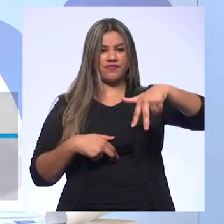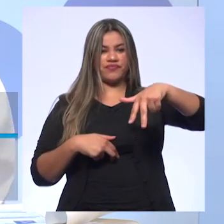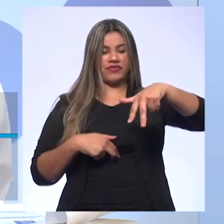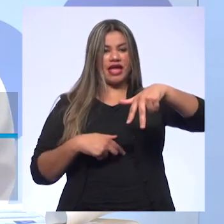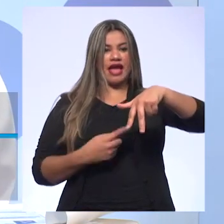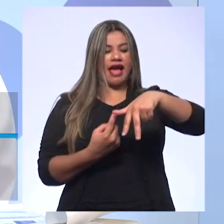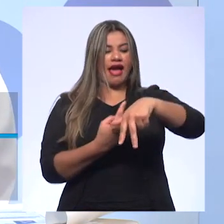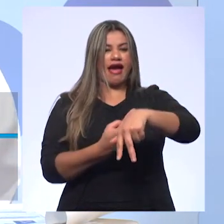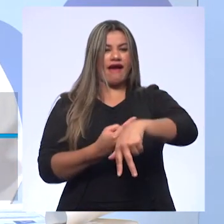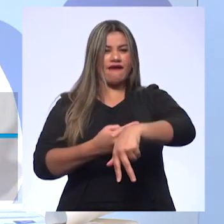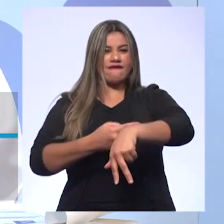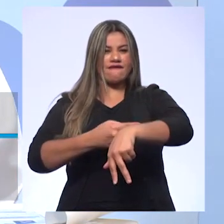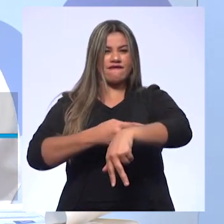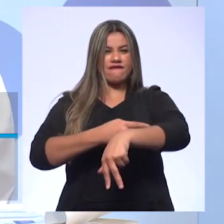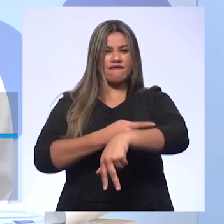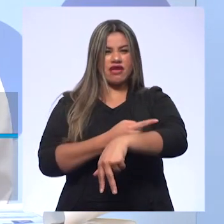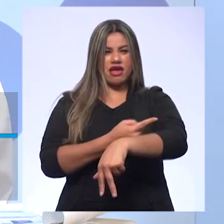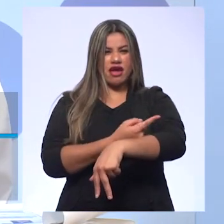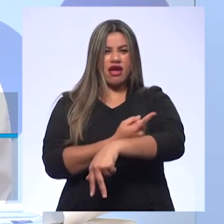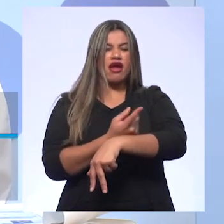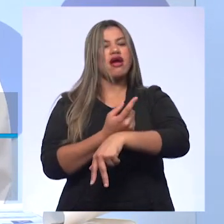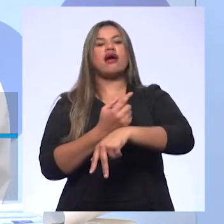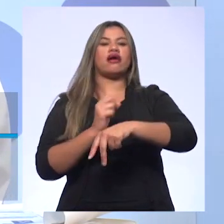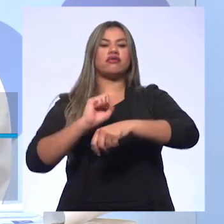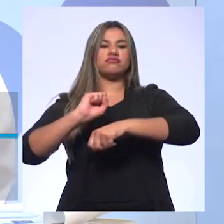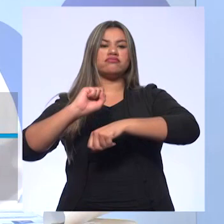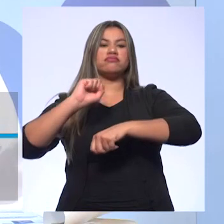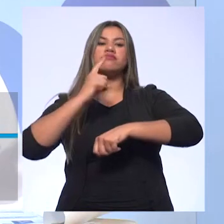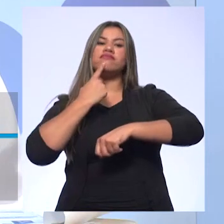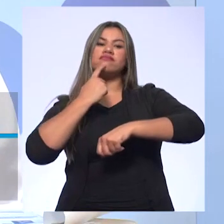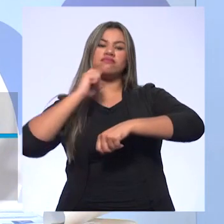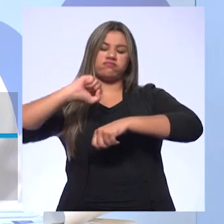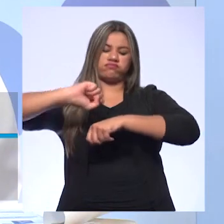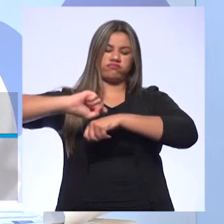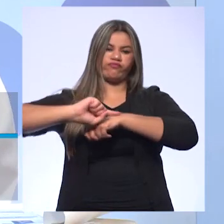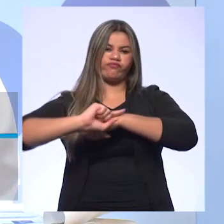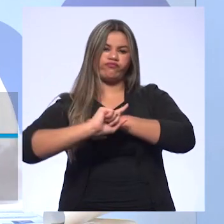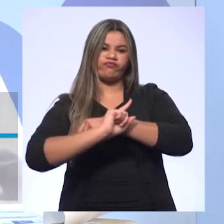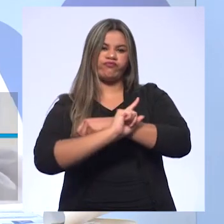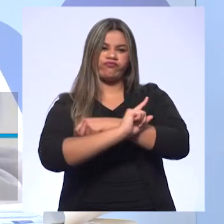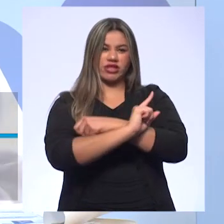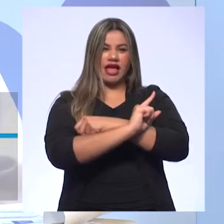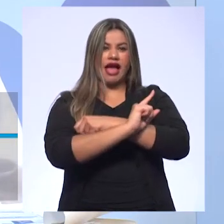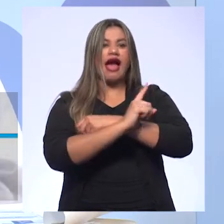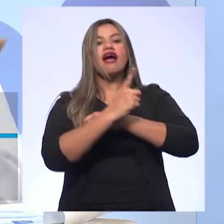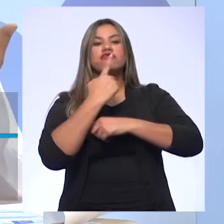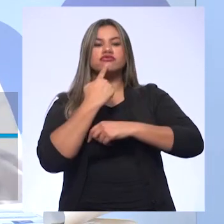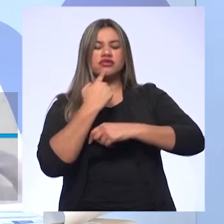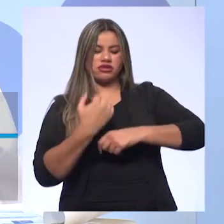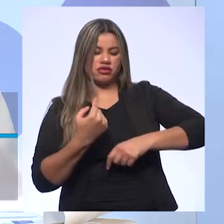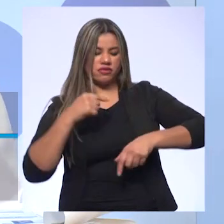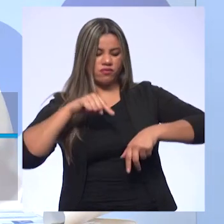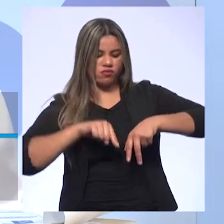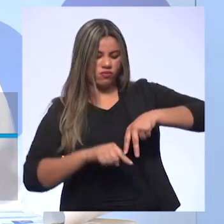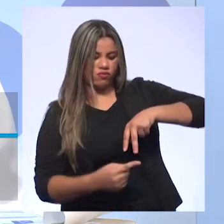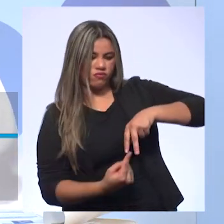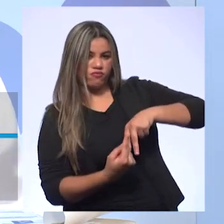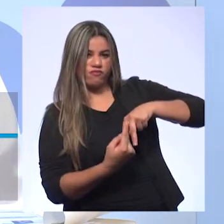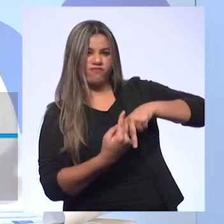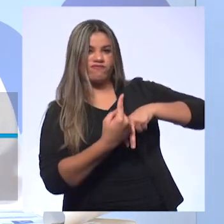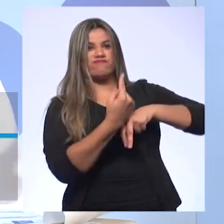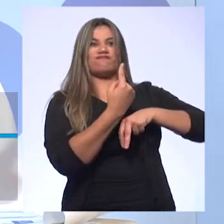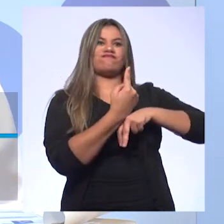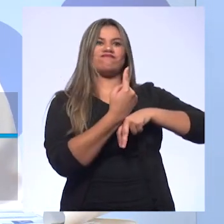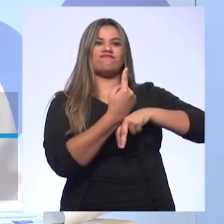artérias ali entre a panturrilha, e quando há essa contração, empurra o sangue para cima, ajudar, né, porque o sangue está indo contra a gravidade. Então,